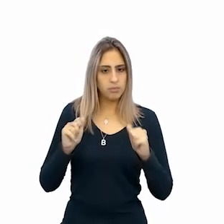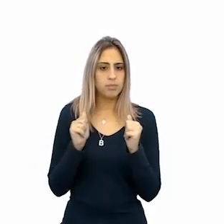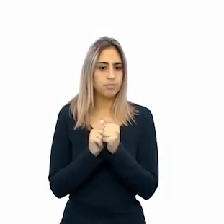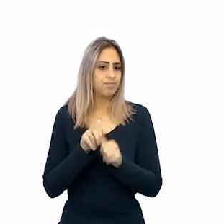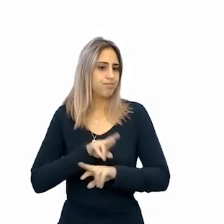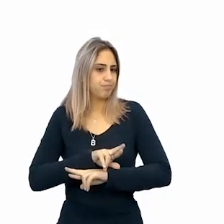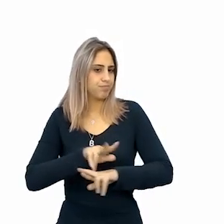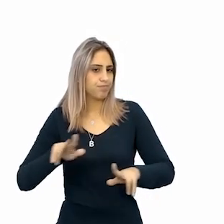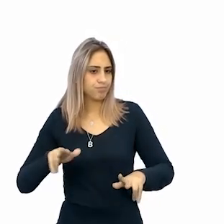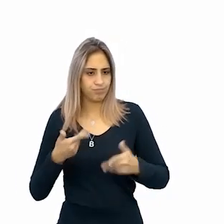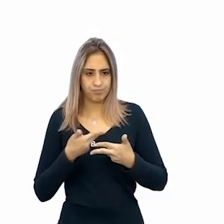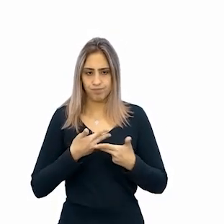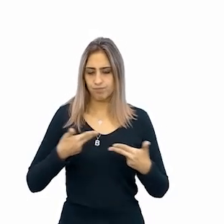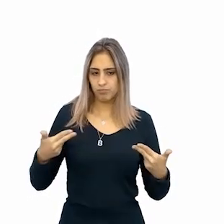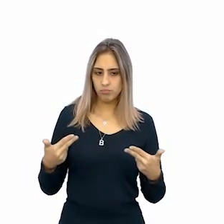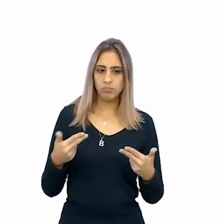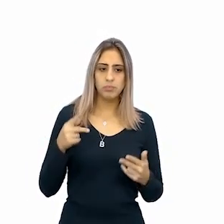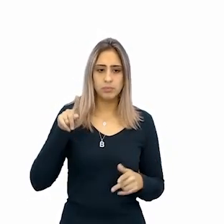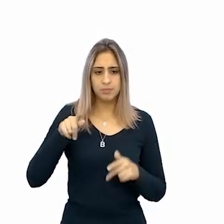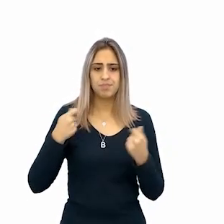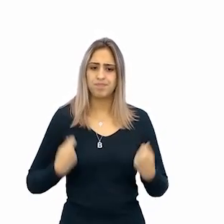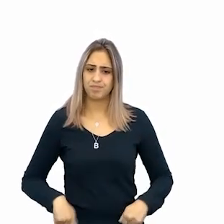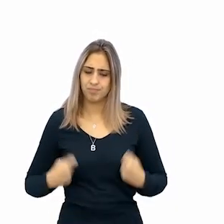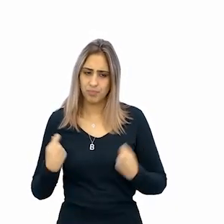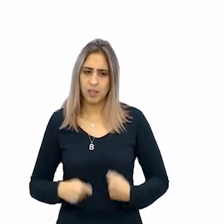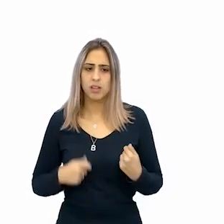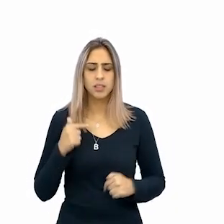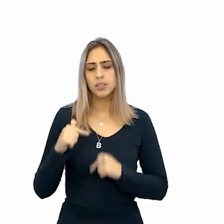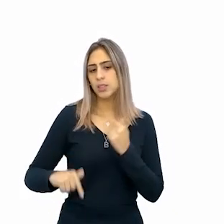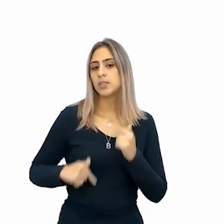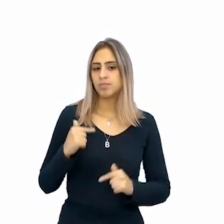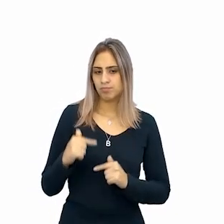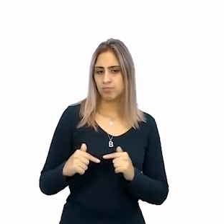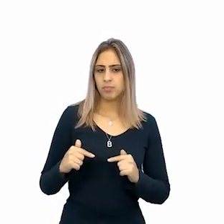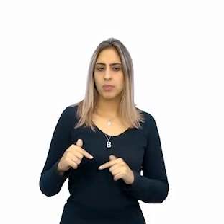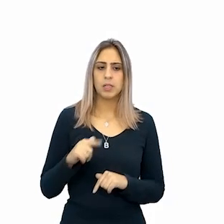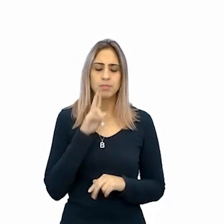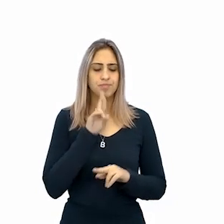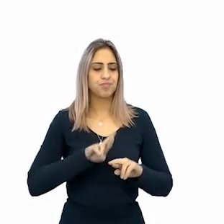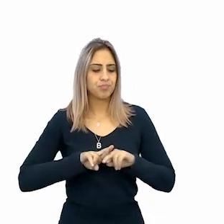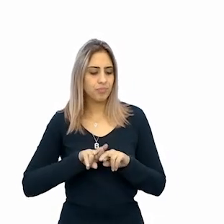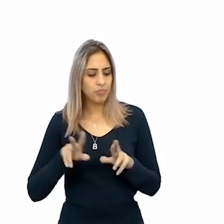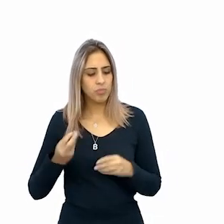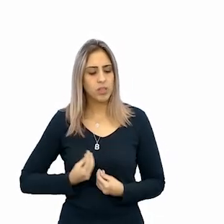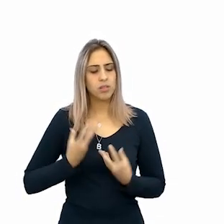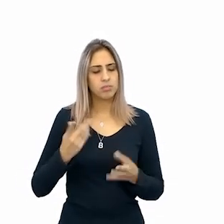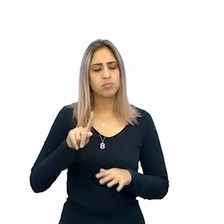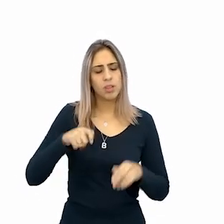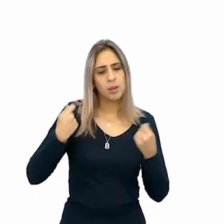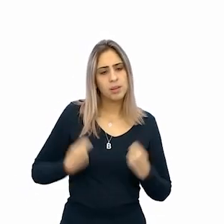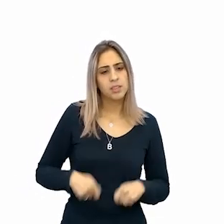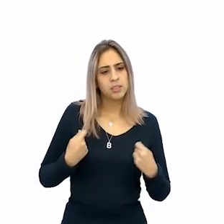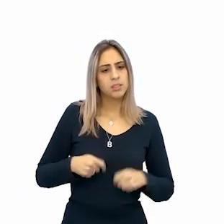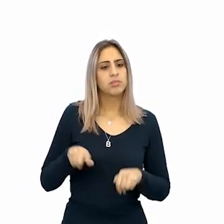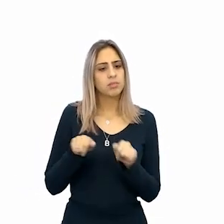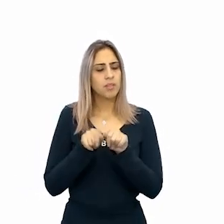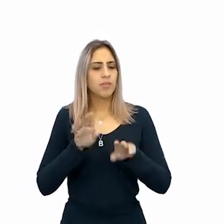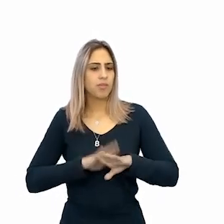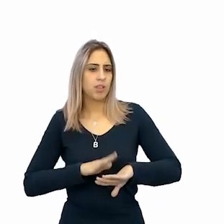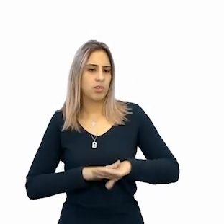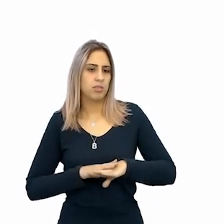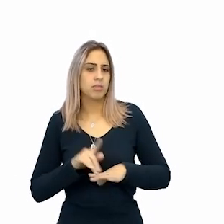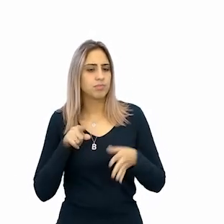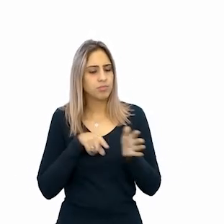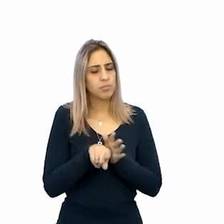inúmeras possibilidades e necessidades de trabalho. Há diferentes informações que precisam ser localizadas e